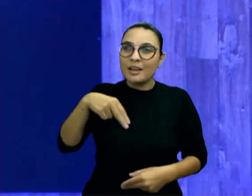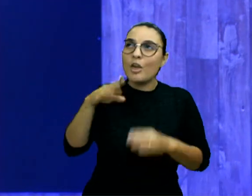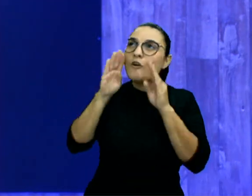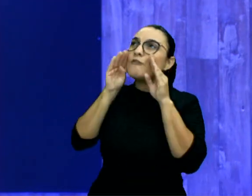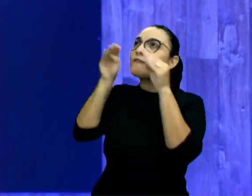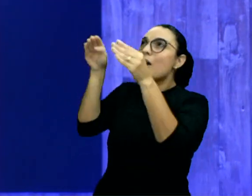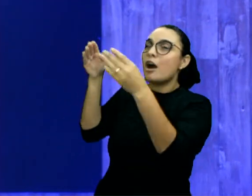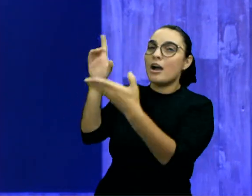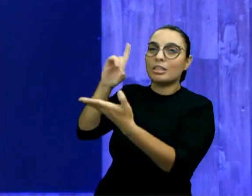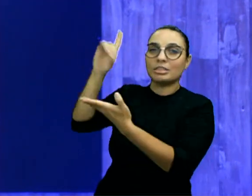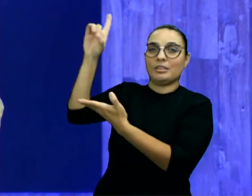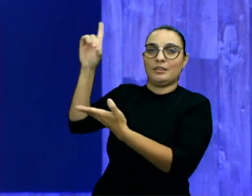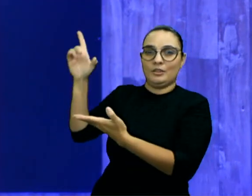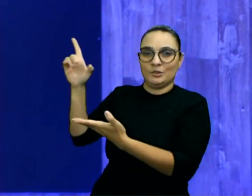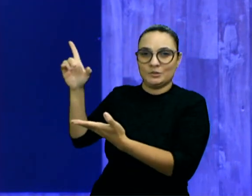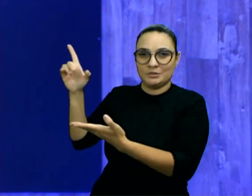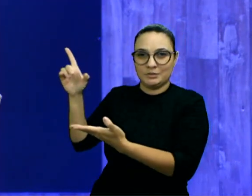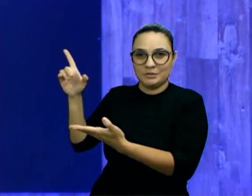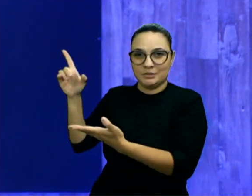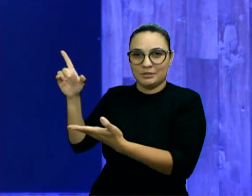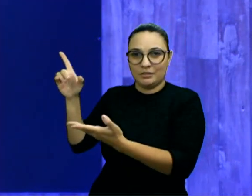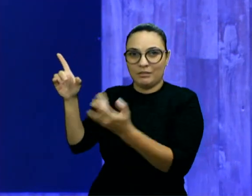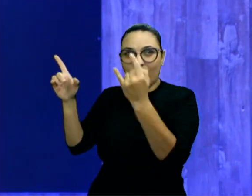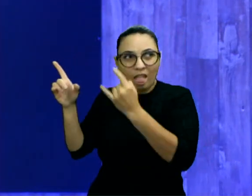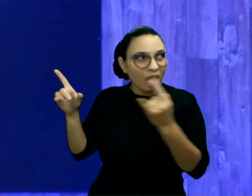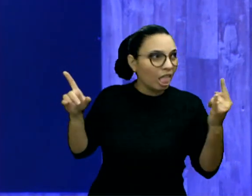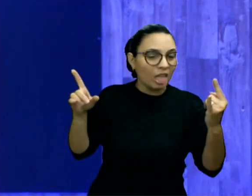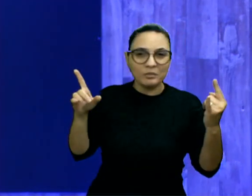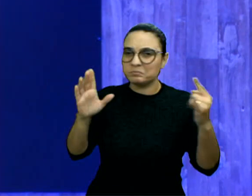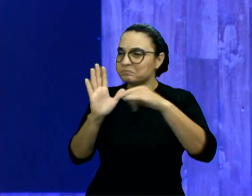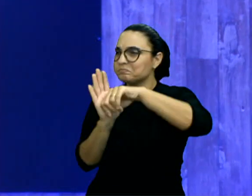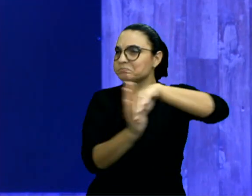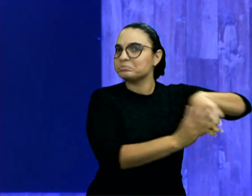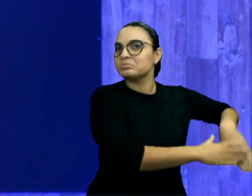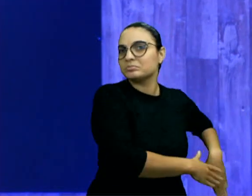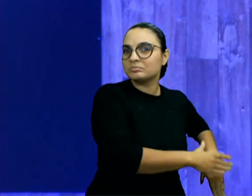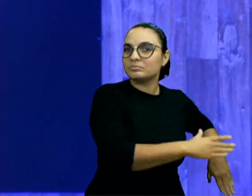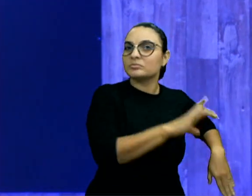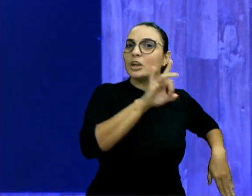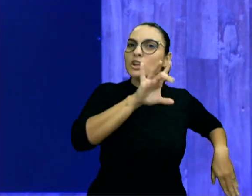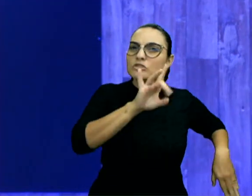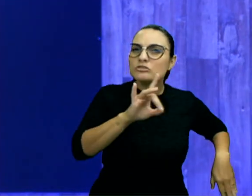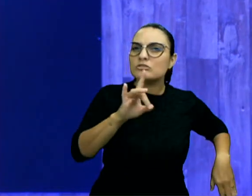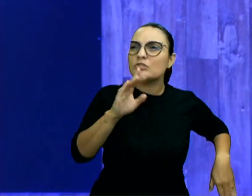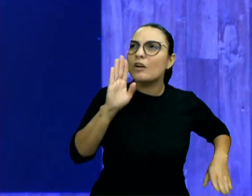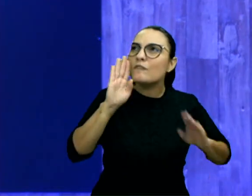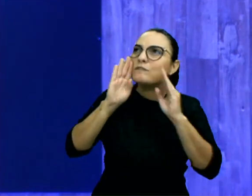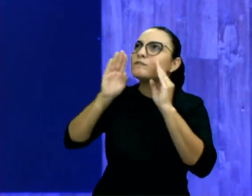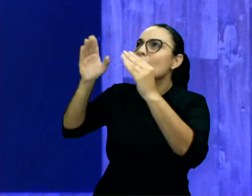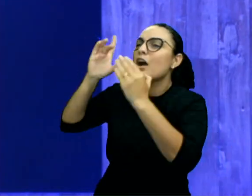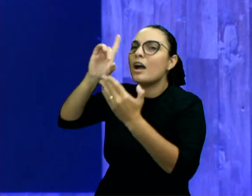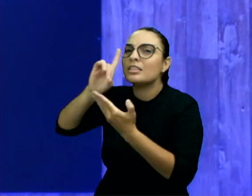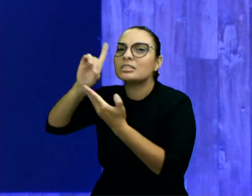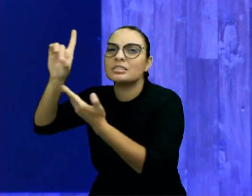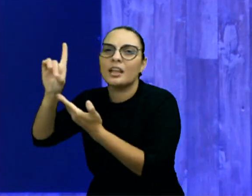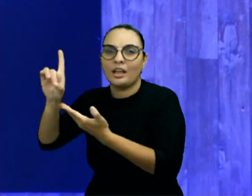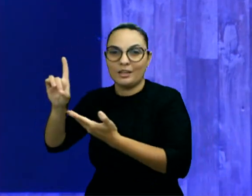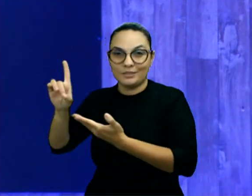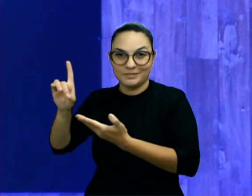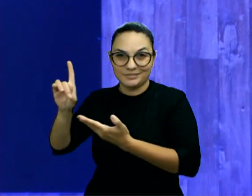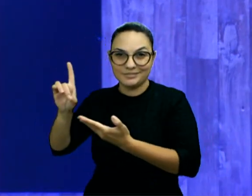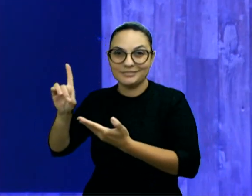mudava Daniel, nada tirava Daniel do centro da vontade de Deus, nada tirava